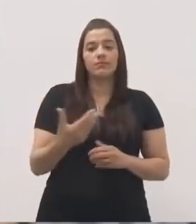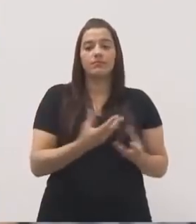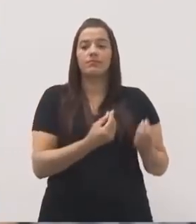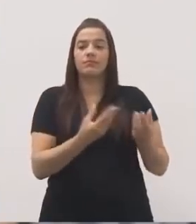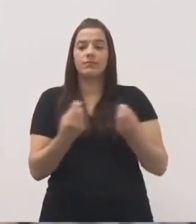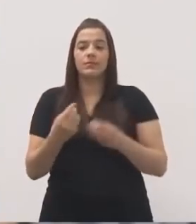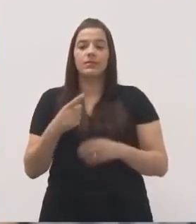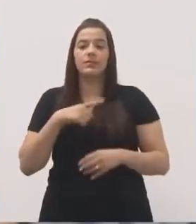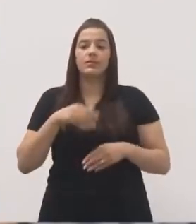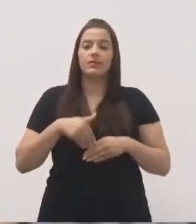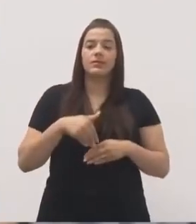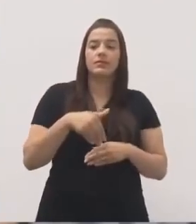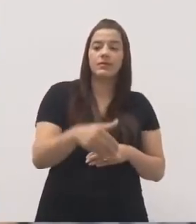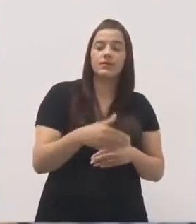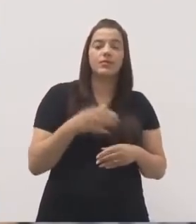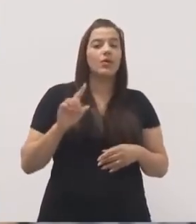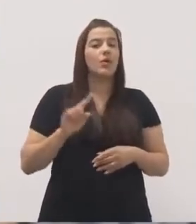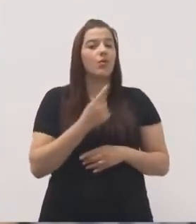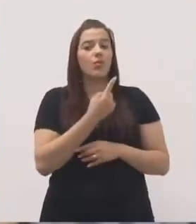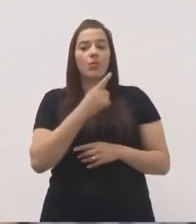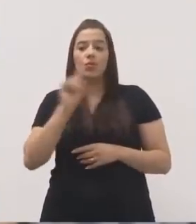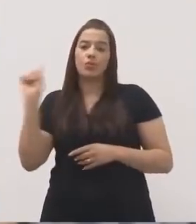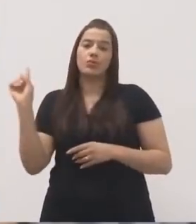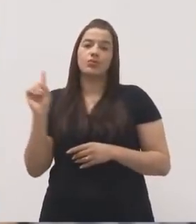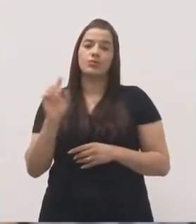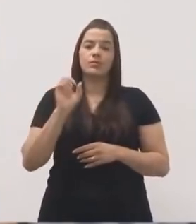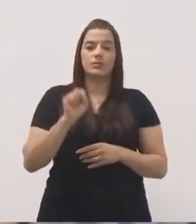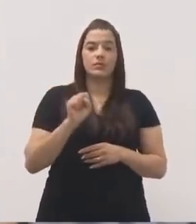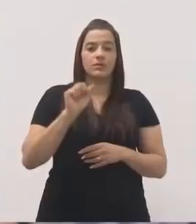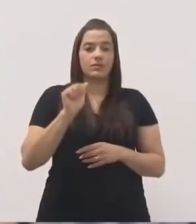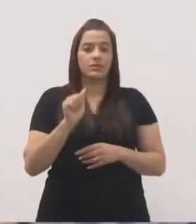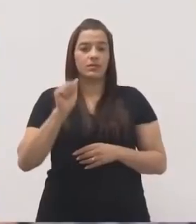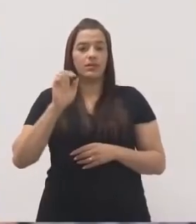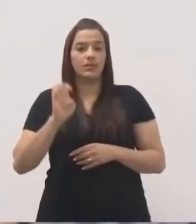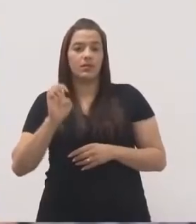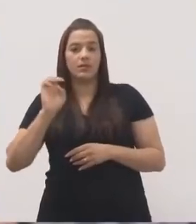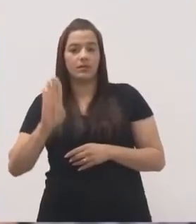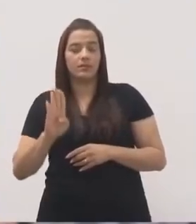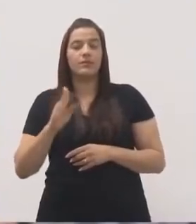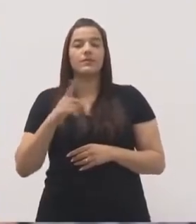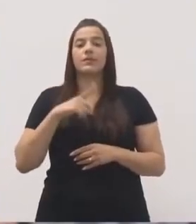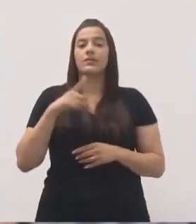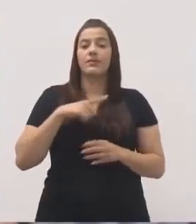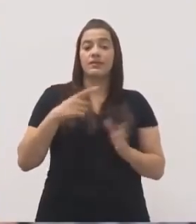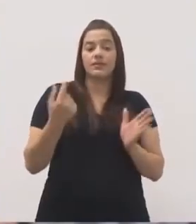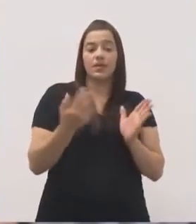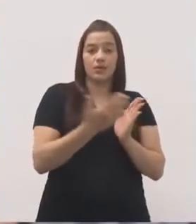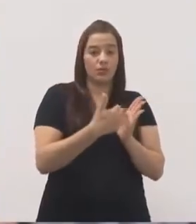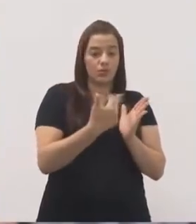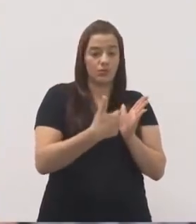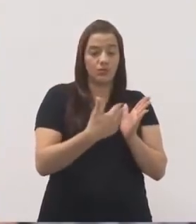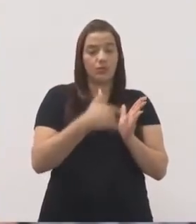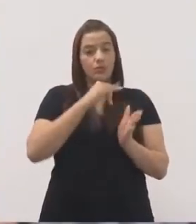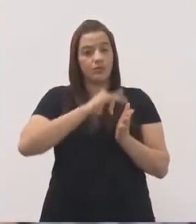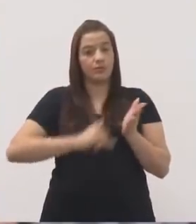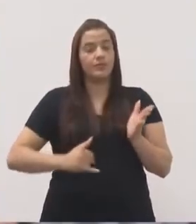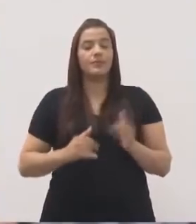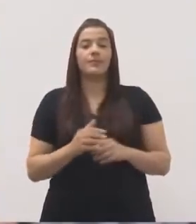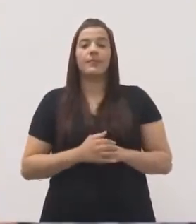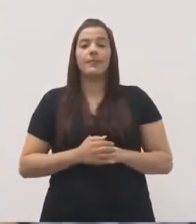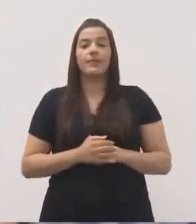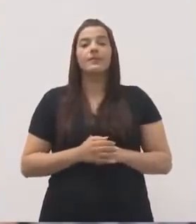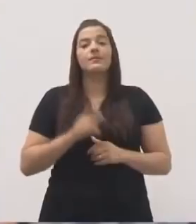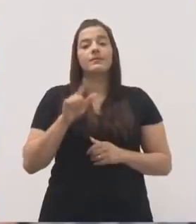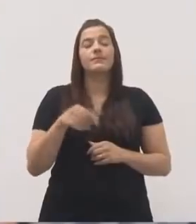e provavelmente esse será o último SAEB, né, o último IDEB que será gerado por essa matriz. Mas que é